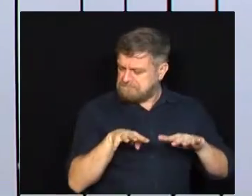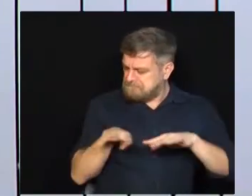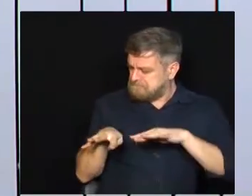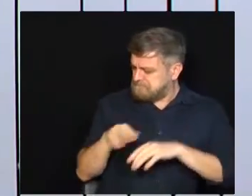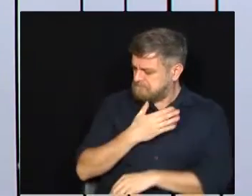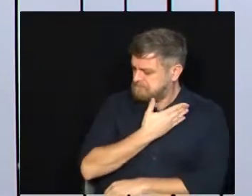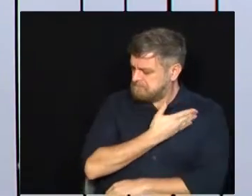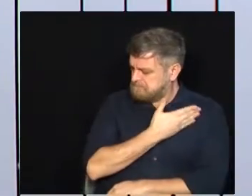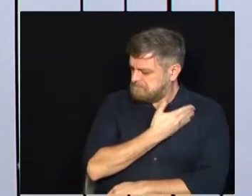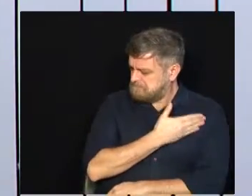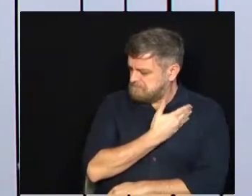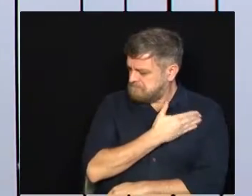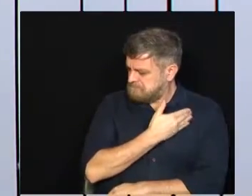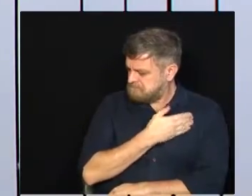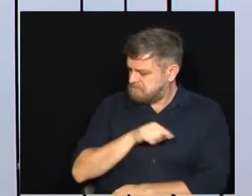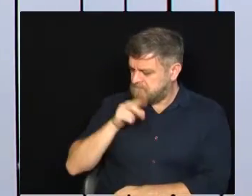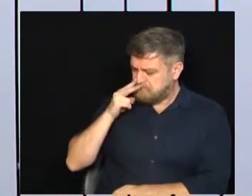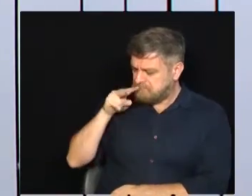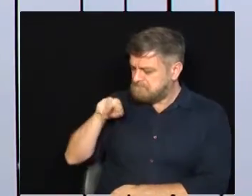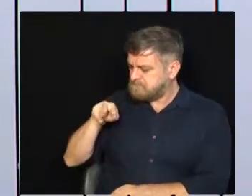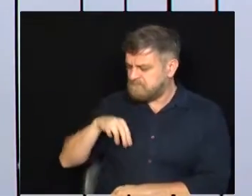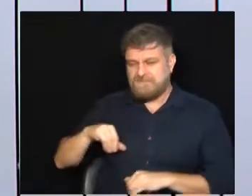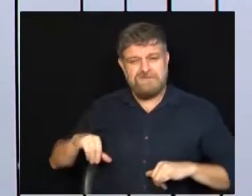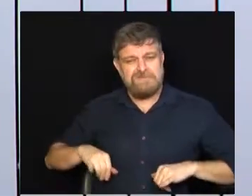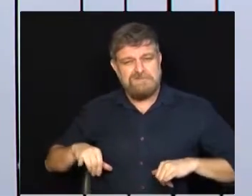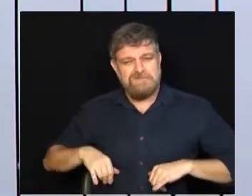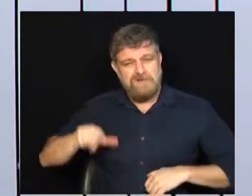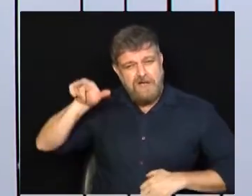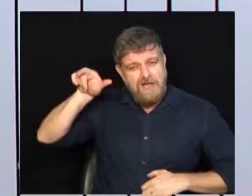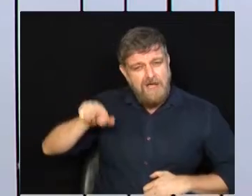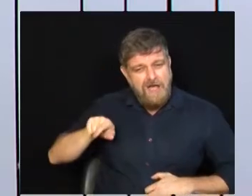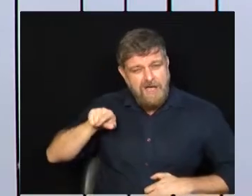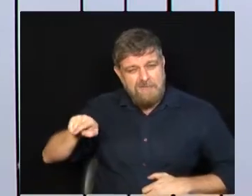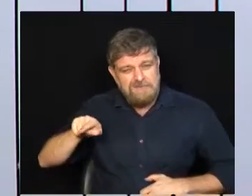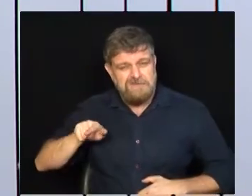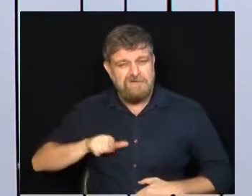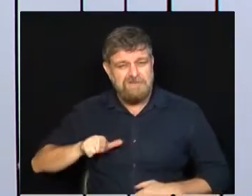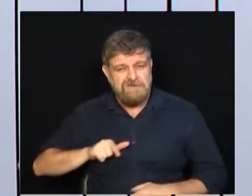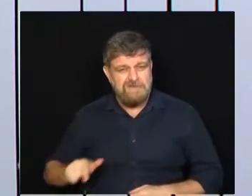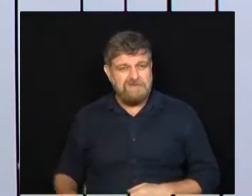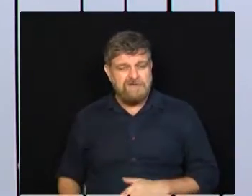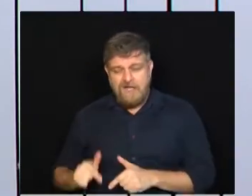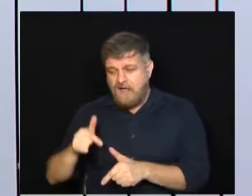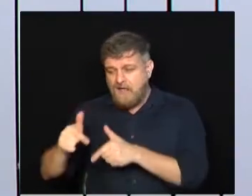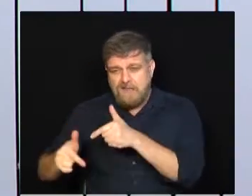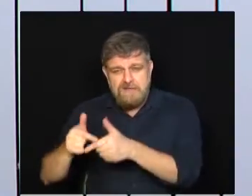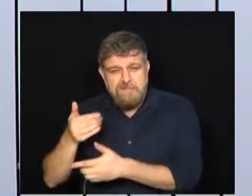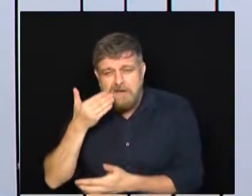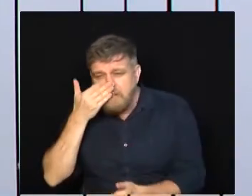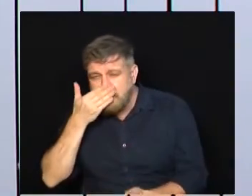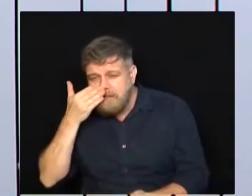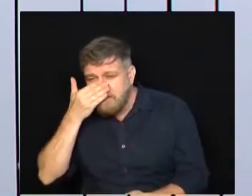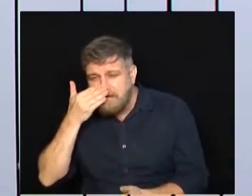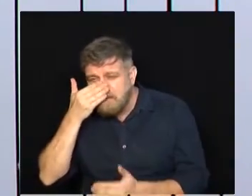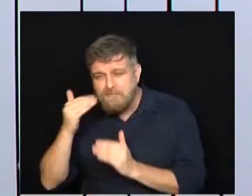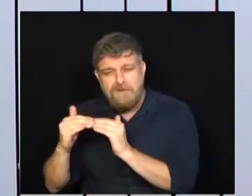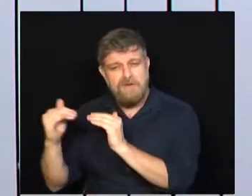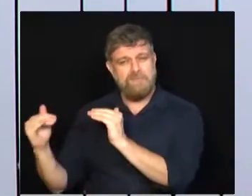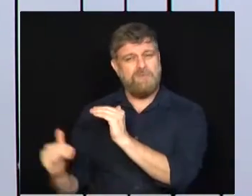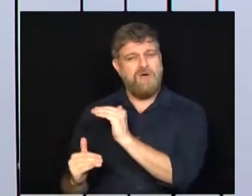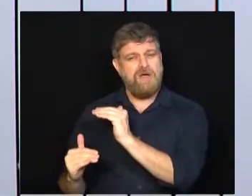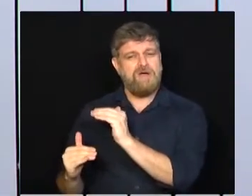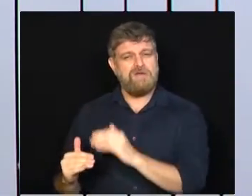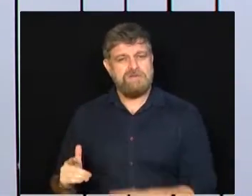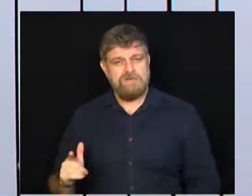do sofrimento, da condição que envolve essa questão do trabalho, né, da vulnerabilidade,